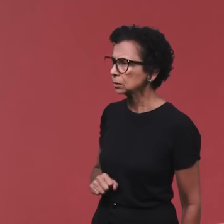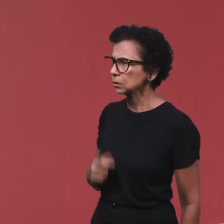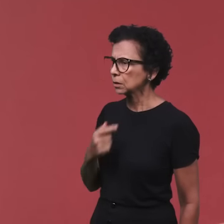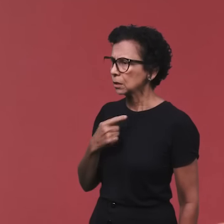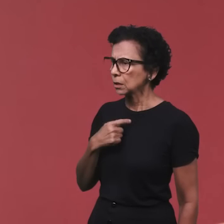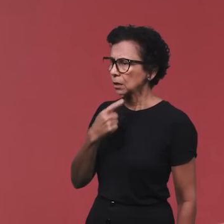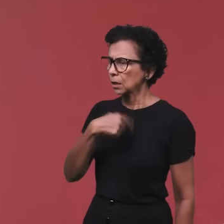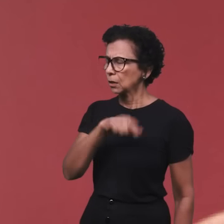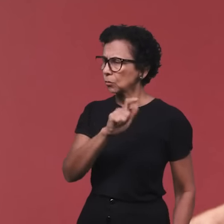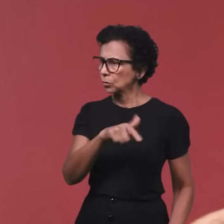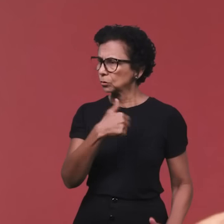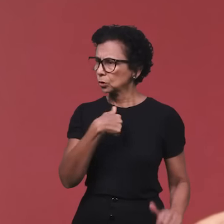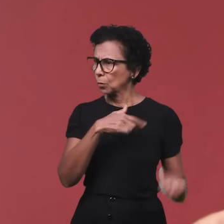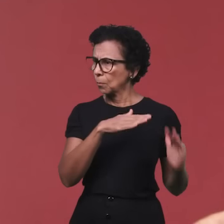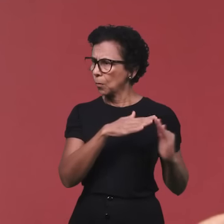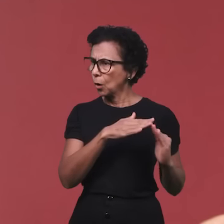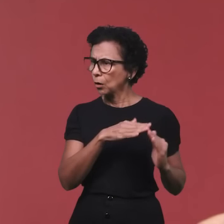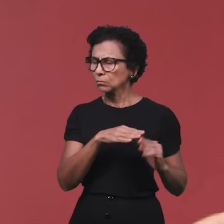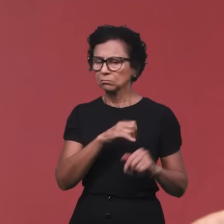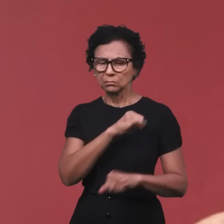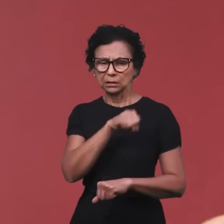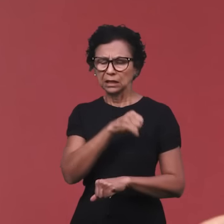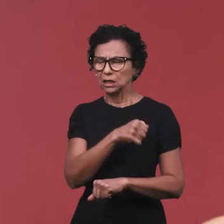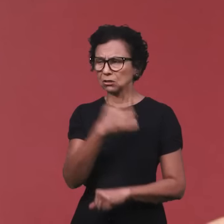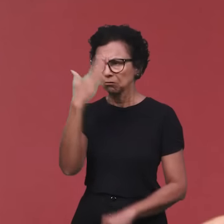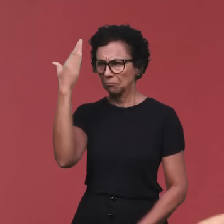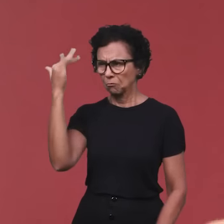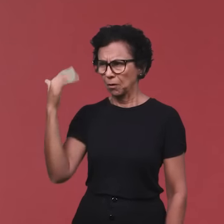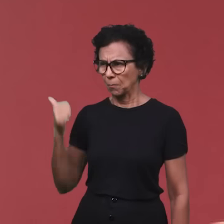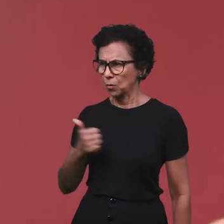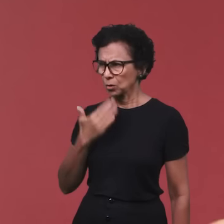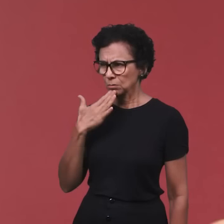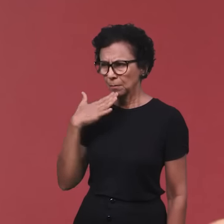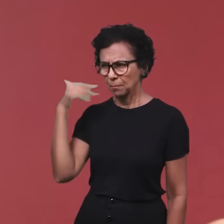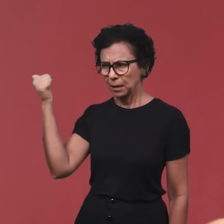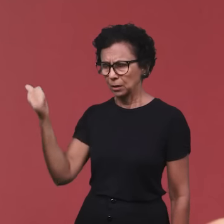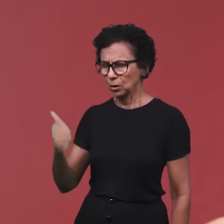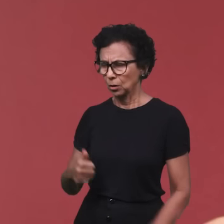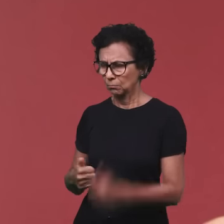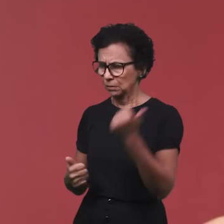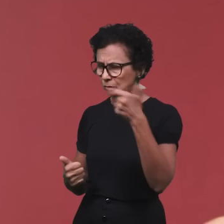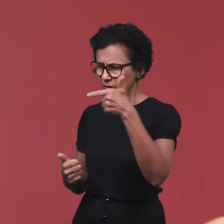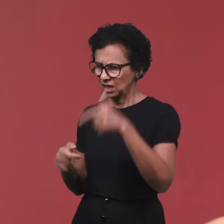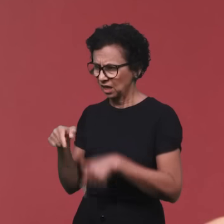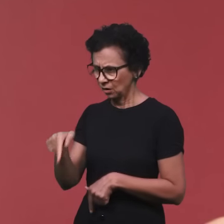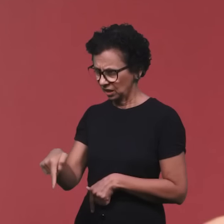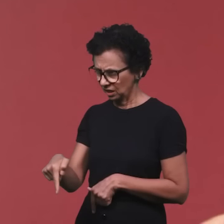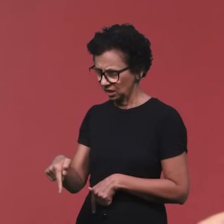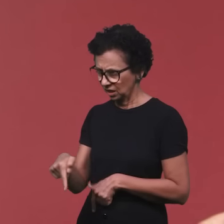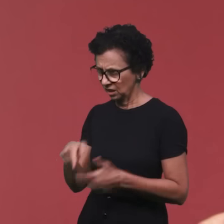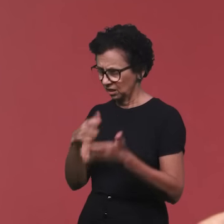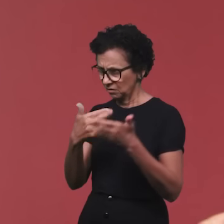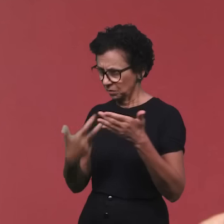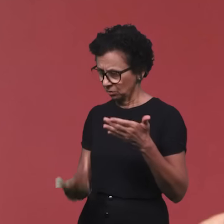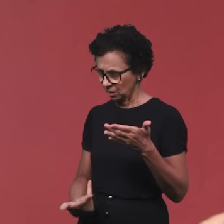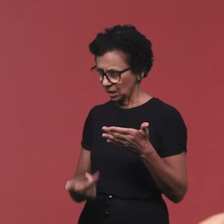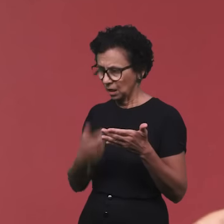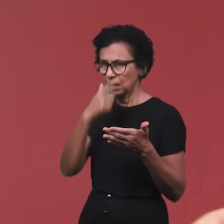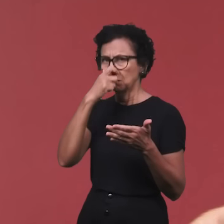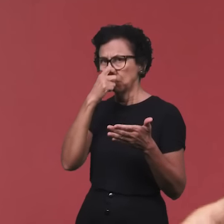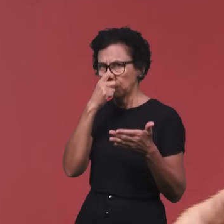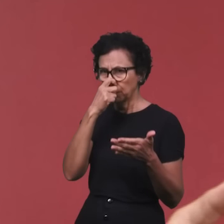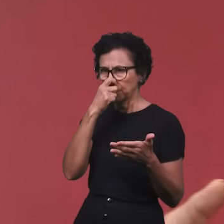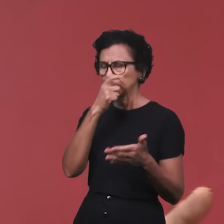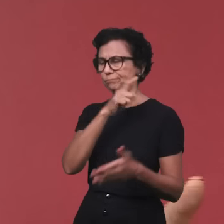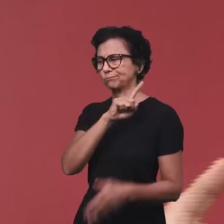águas de Israel. E fala que se for para tomar banho, eu tomo banho lá. Por que eu vou tomar banho nesse lugarzinho aqui? Ficou indignado.